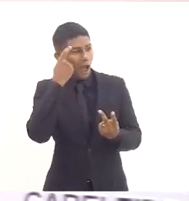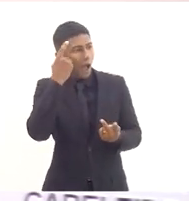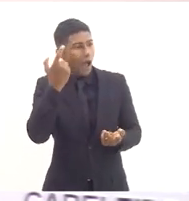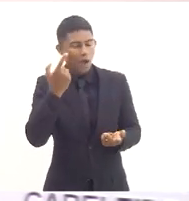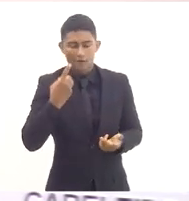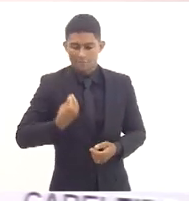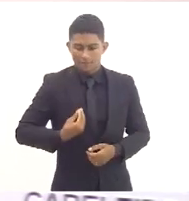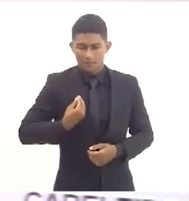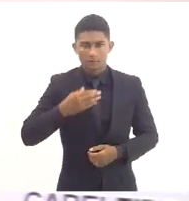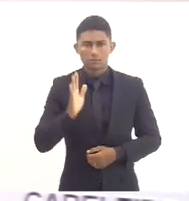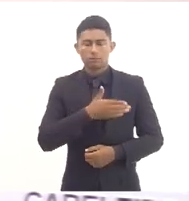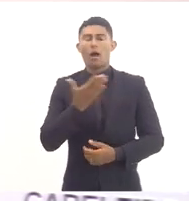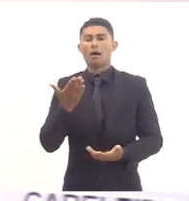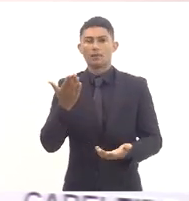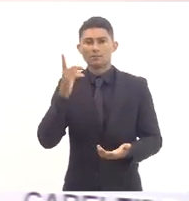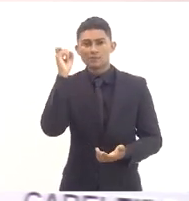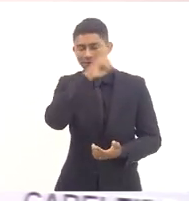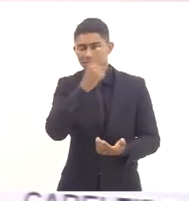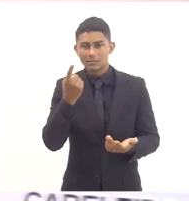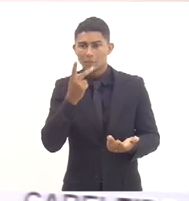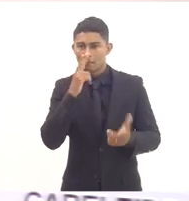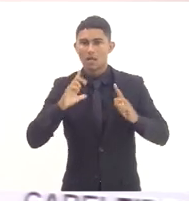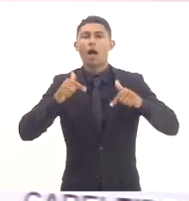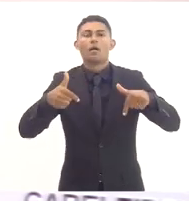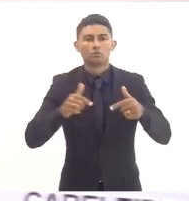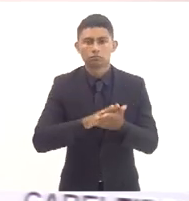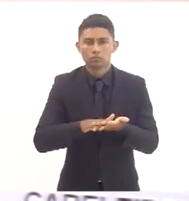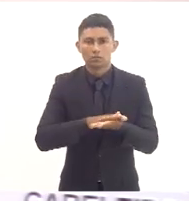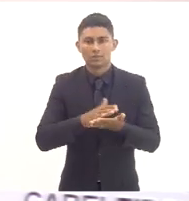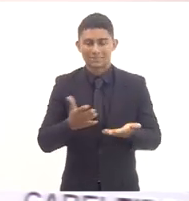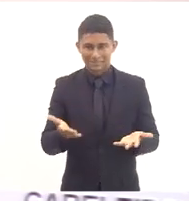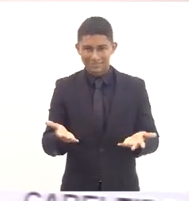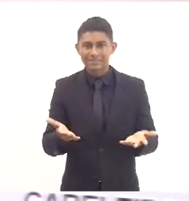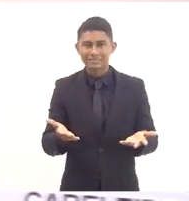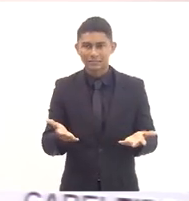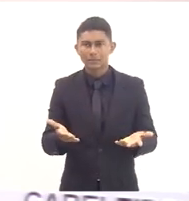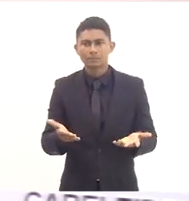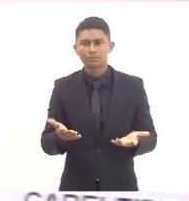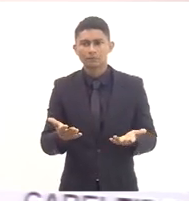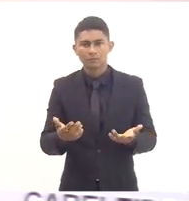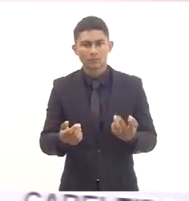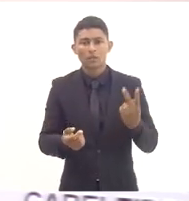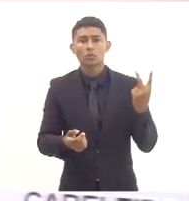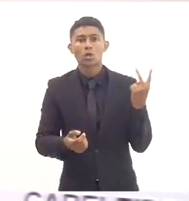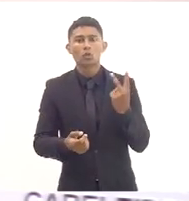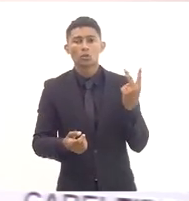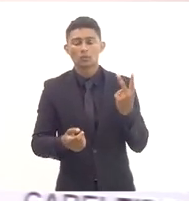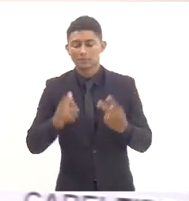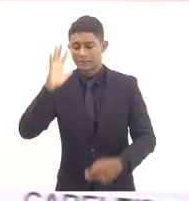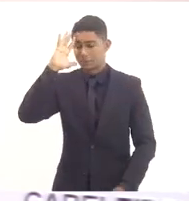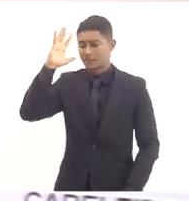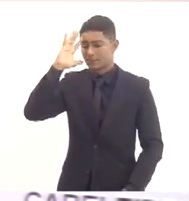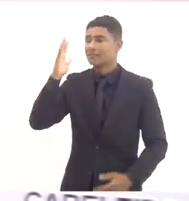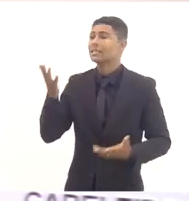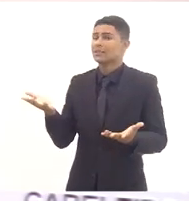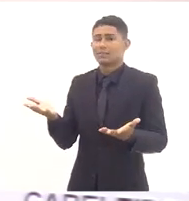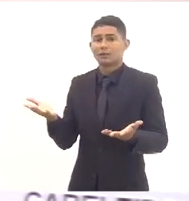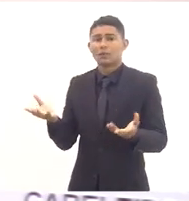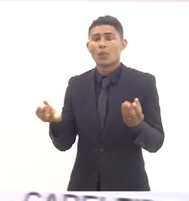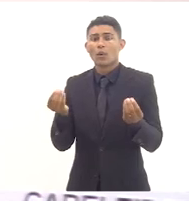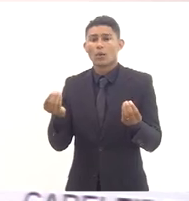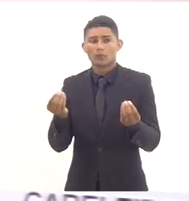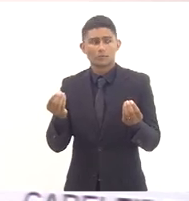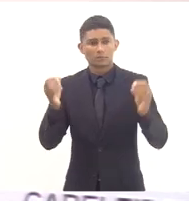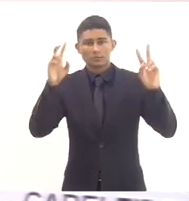da vida e sem ação Oi e a gente saiu de lá e pensamos ir agora né a gente não